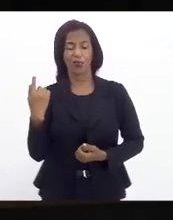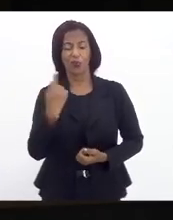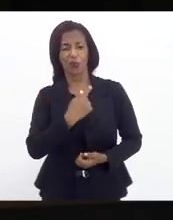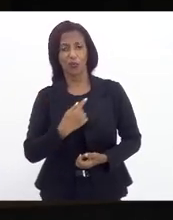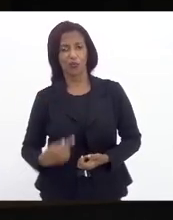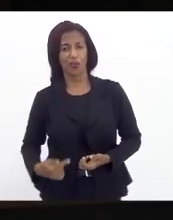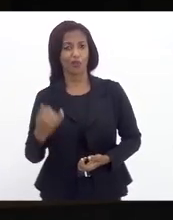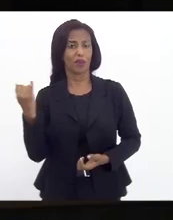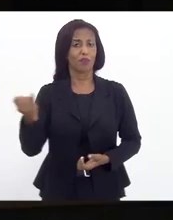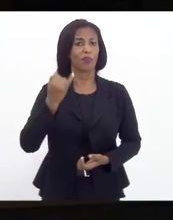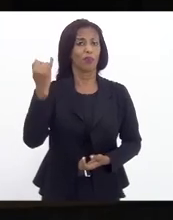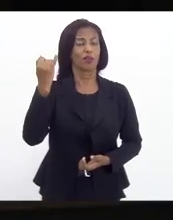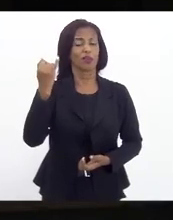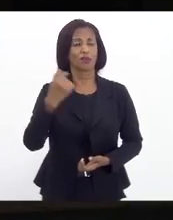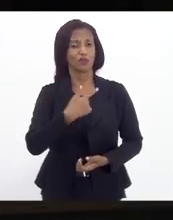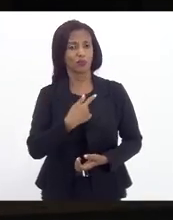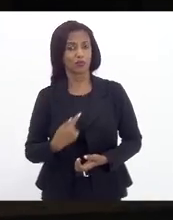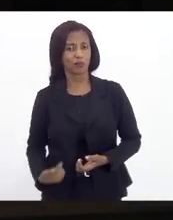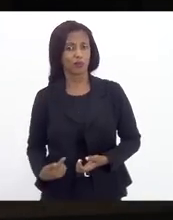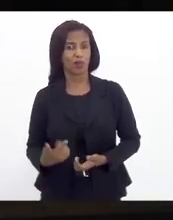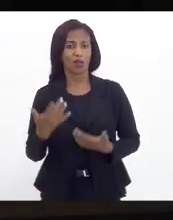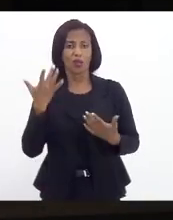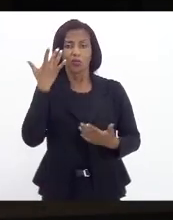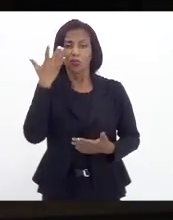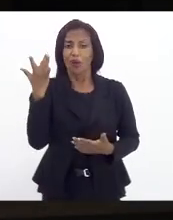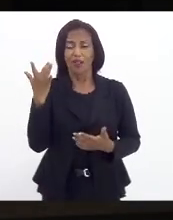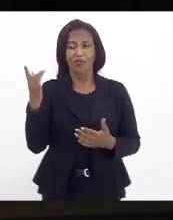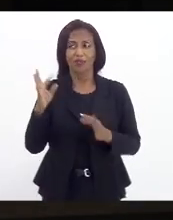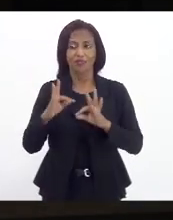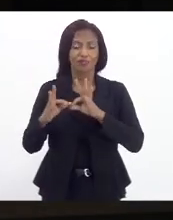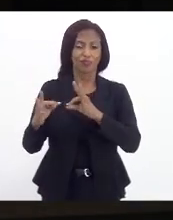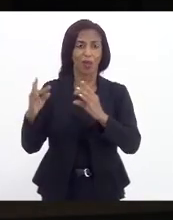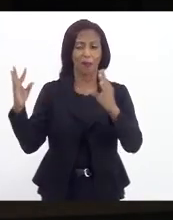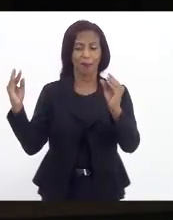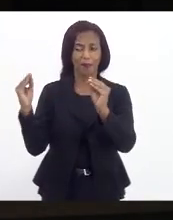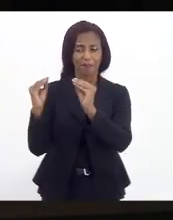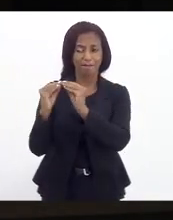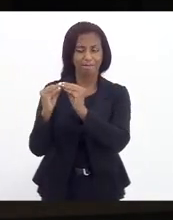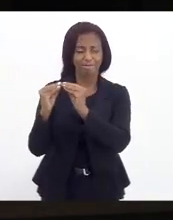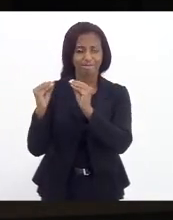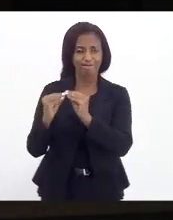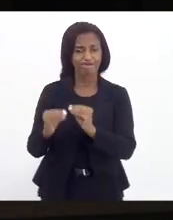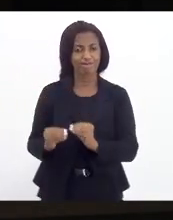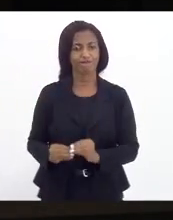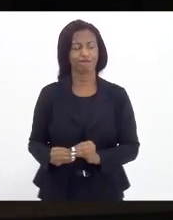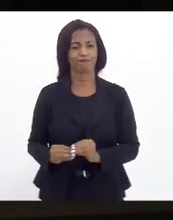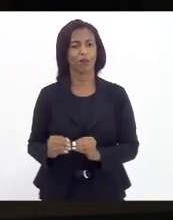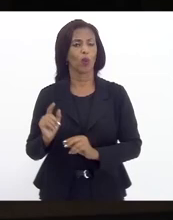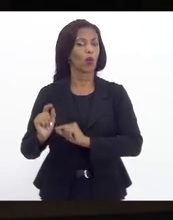governo, só não creio que a situação esteja completamente definida a respeito do que,